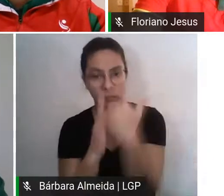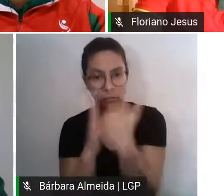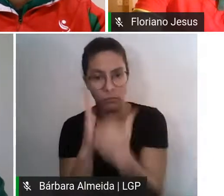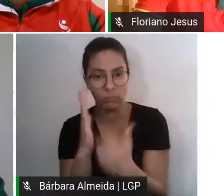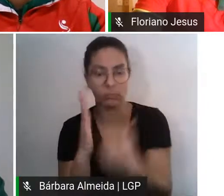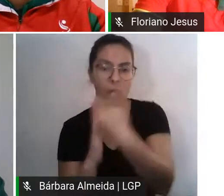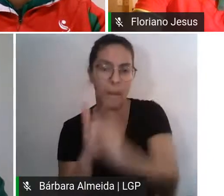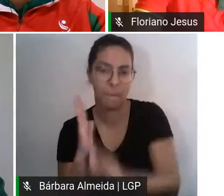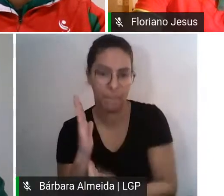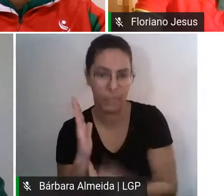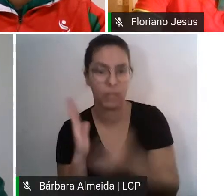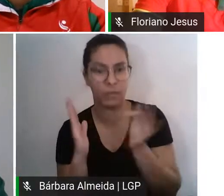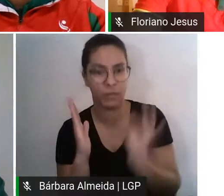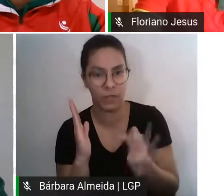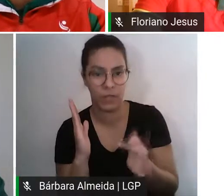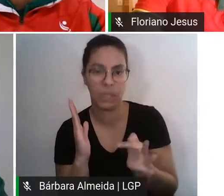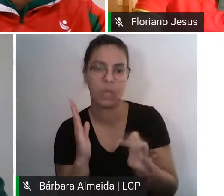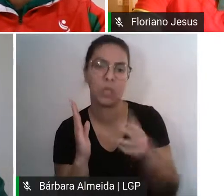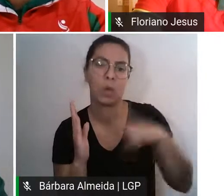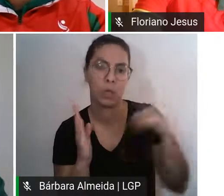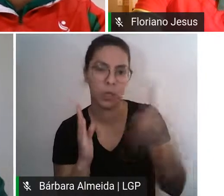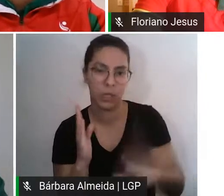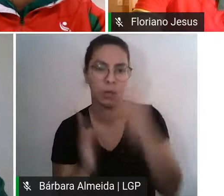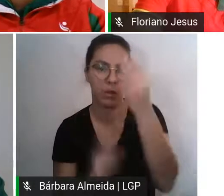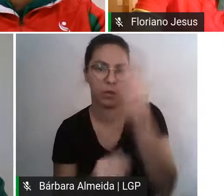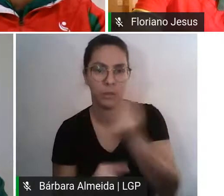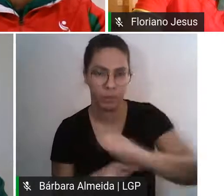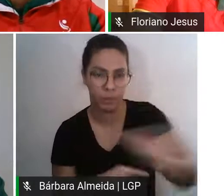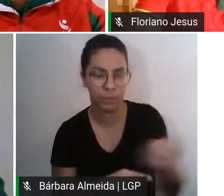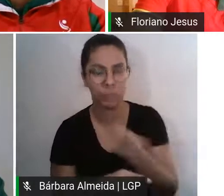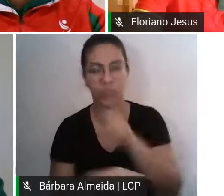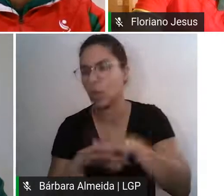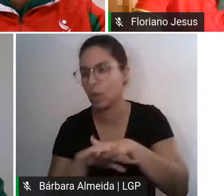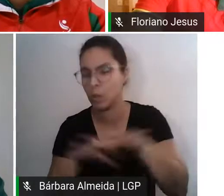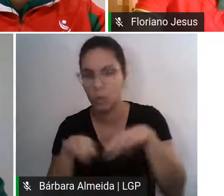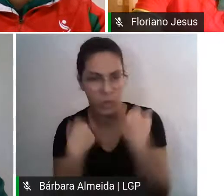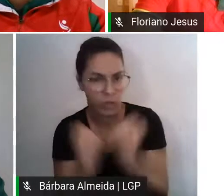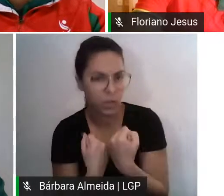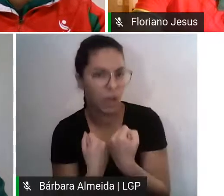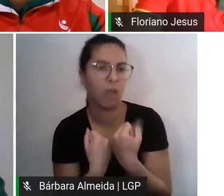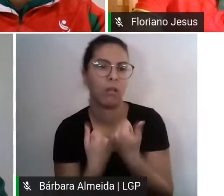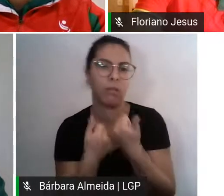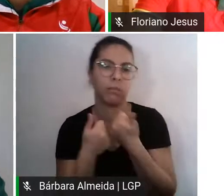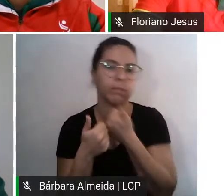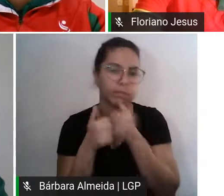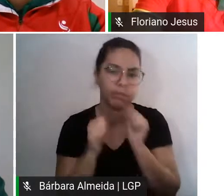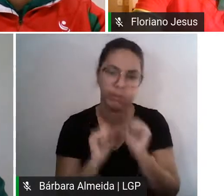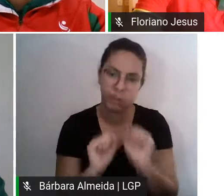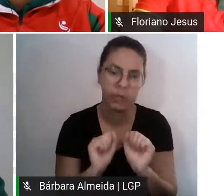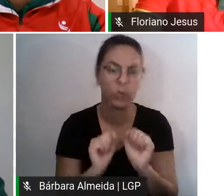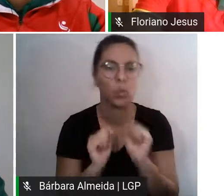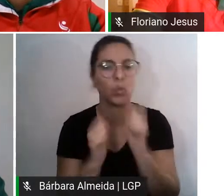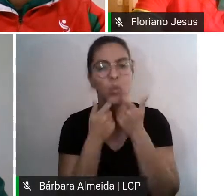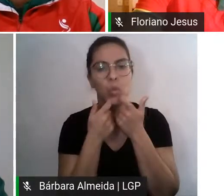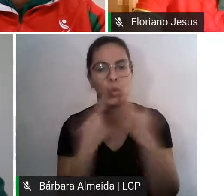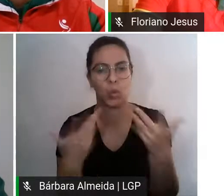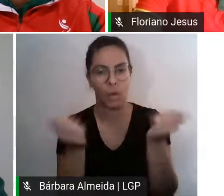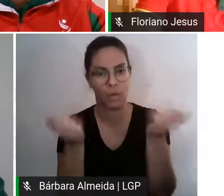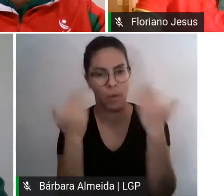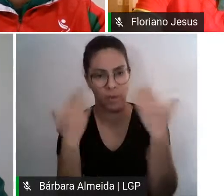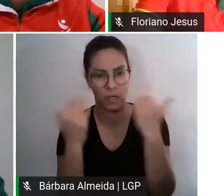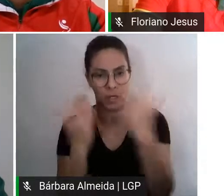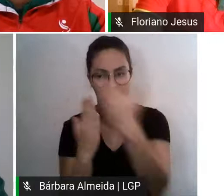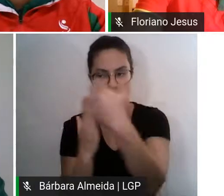a página da Federação Portuguesa de Badminton, quer o site ou as redes sociais, onde temos toda a informação disponível